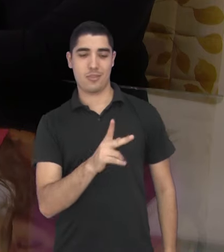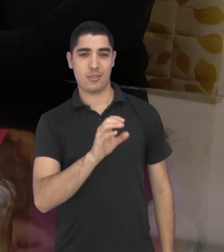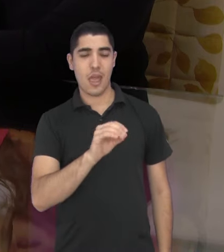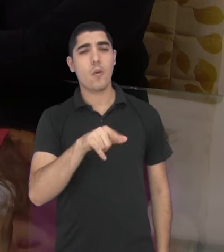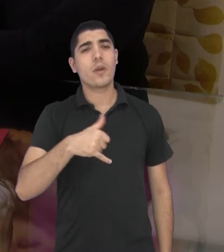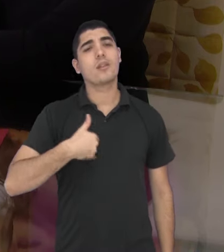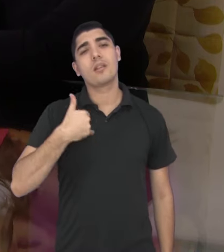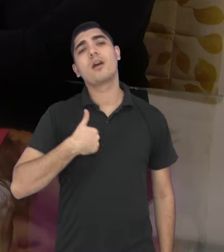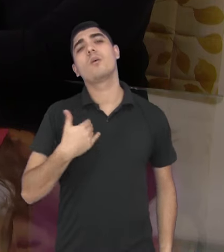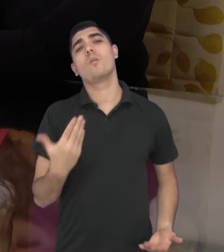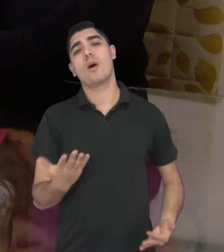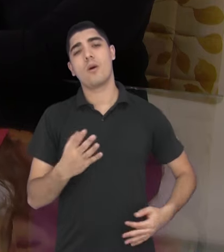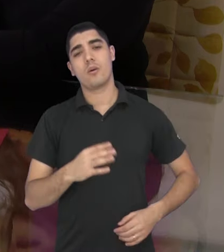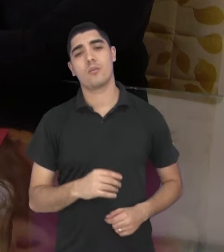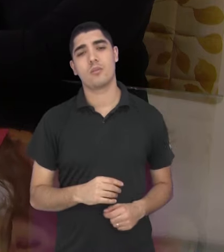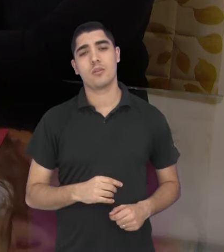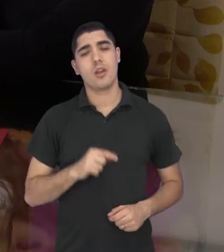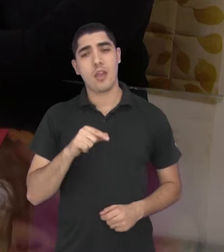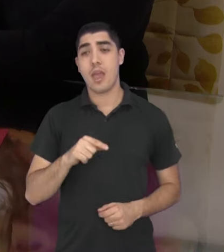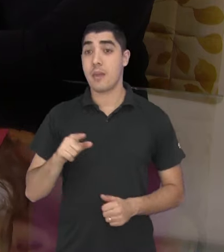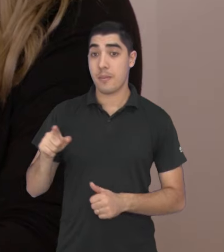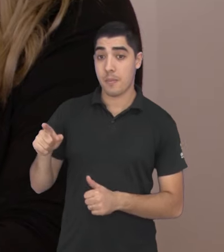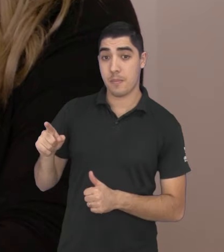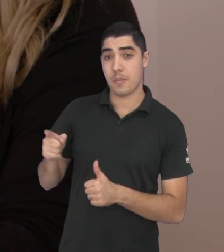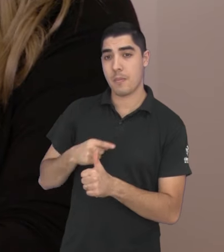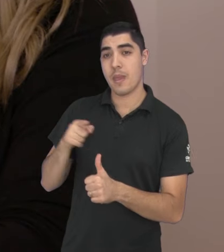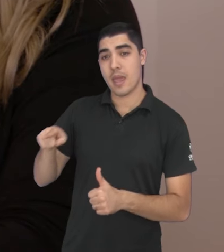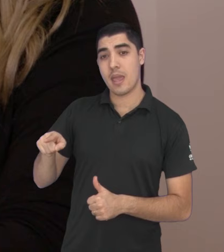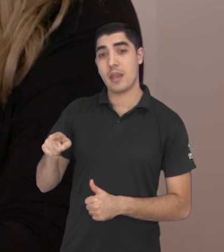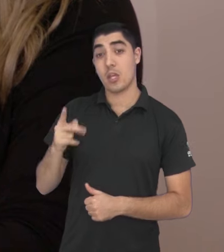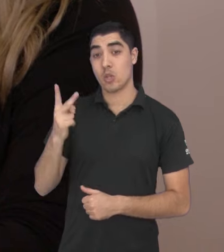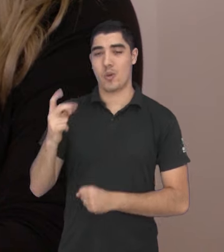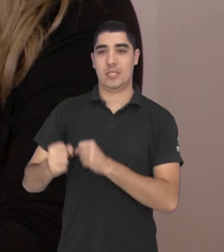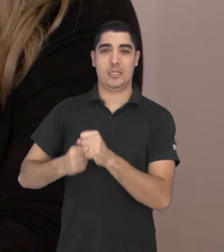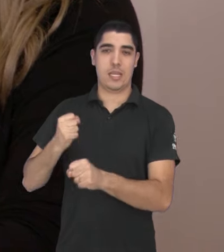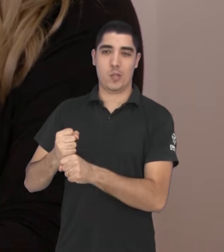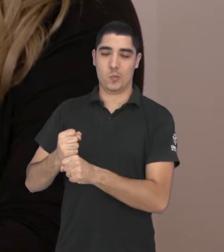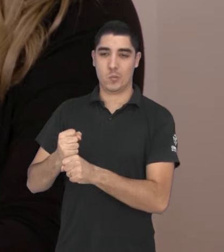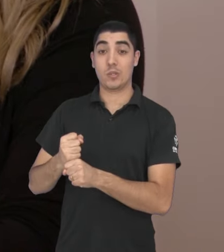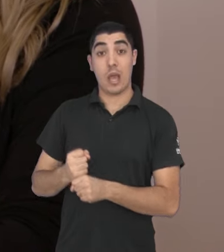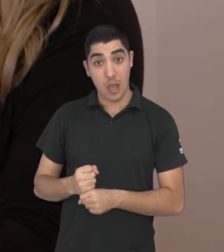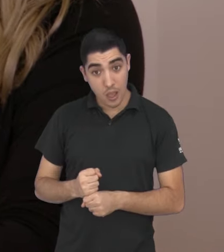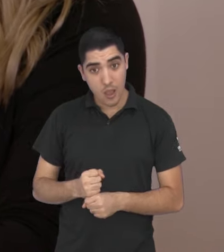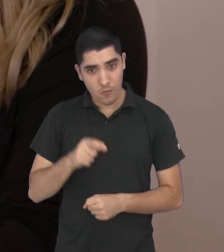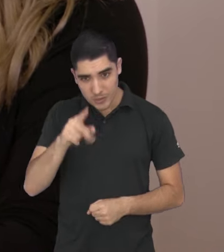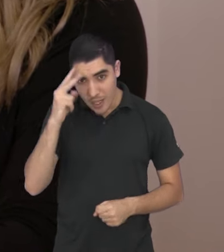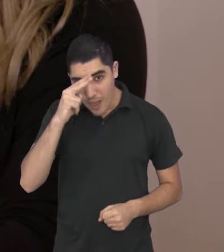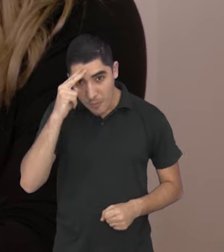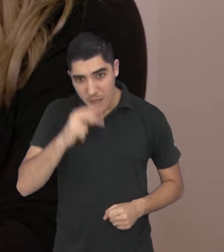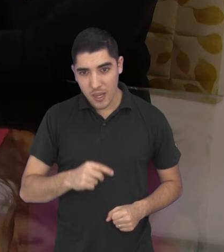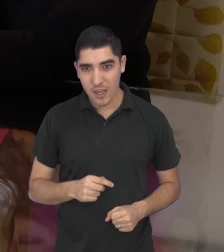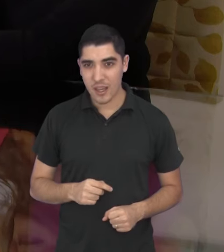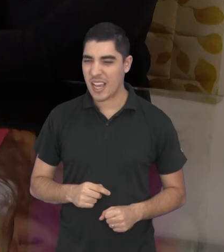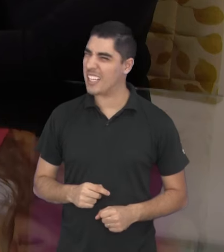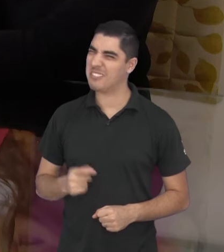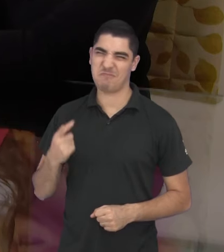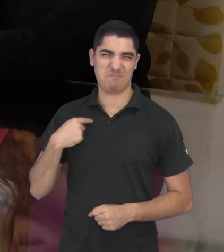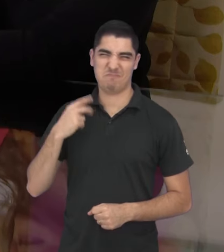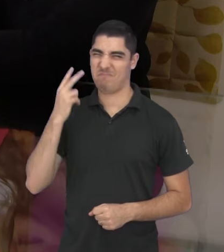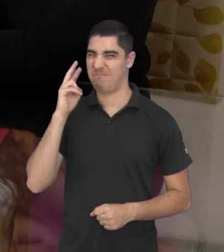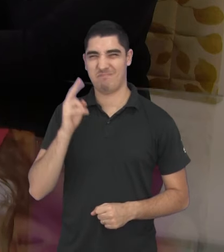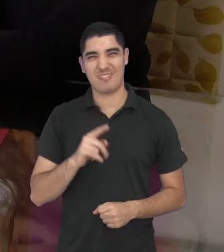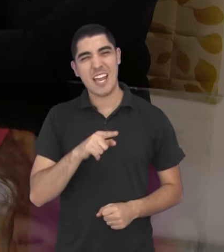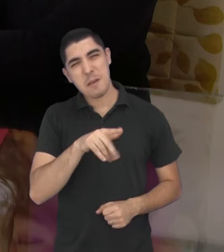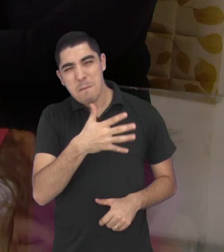tinha quantos anos quando você resolveu adotar essa gostosurinha aqui? Tava completando 2 anos. 2 anos? Você lembra, Theo? Mais ou